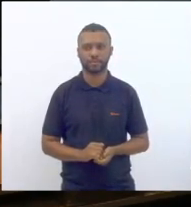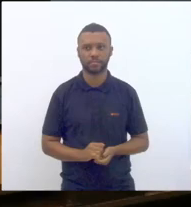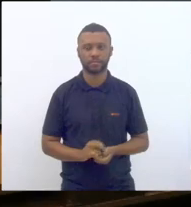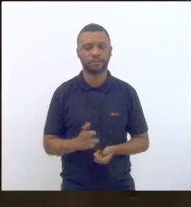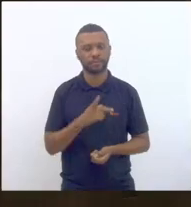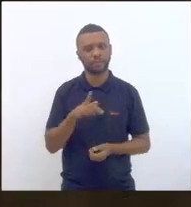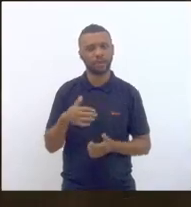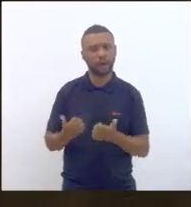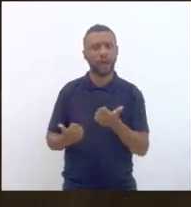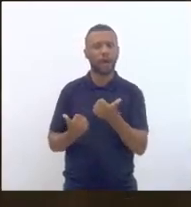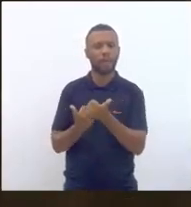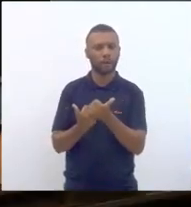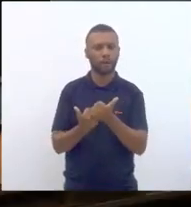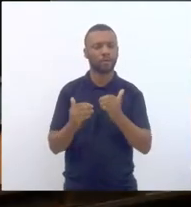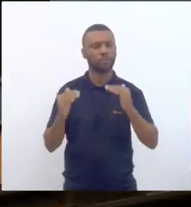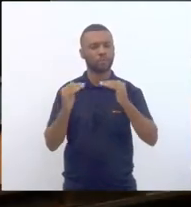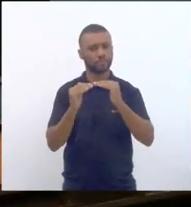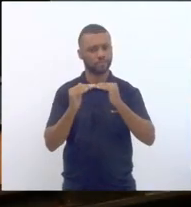Presidente, favorável.